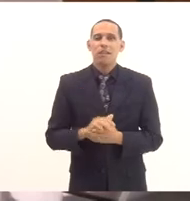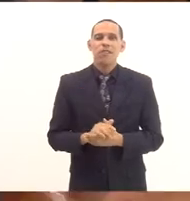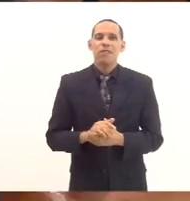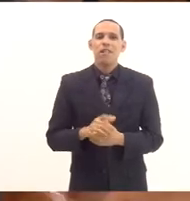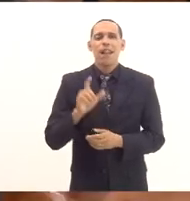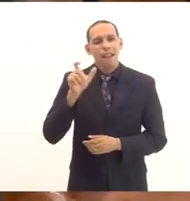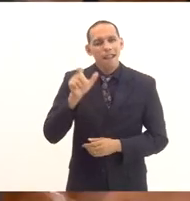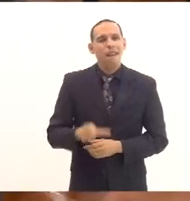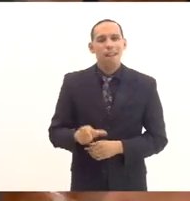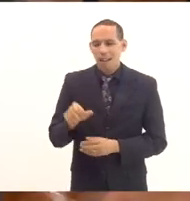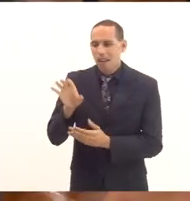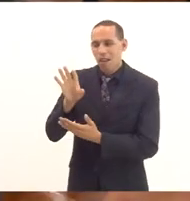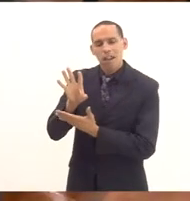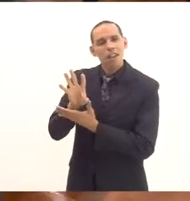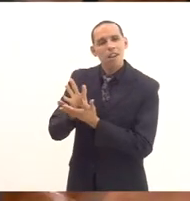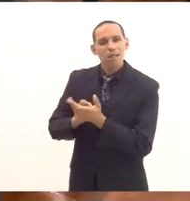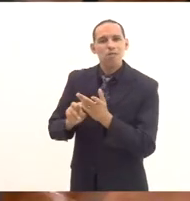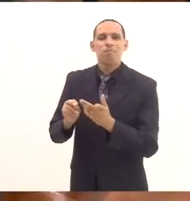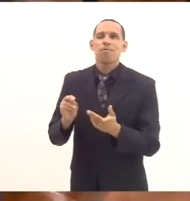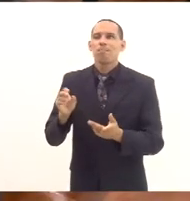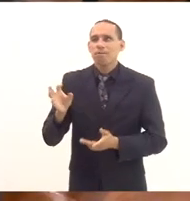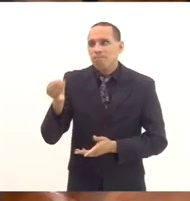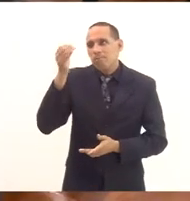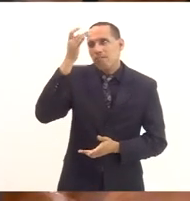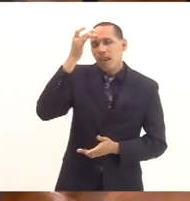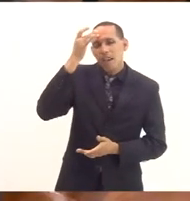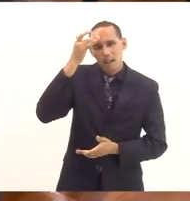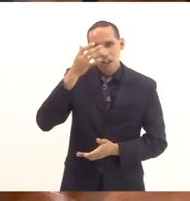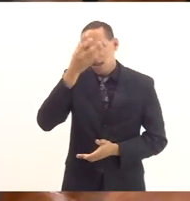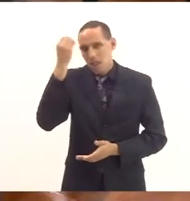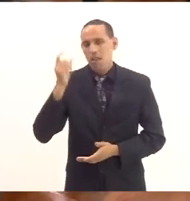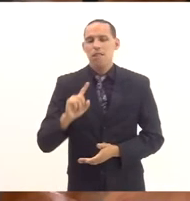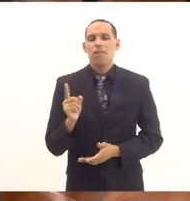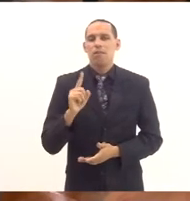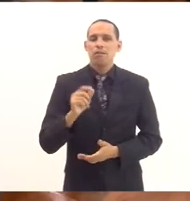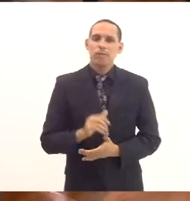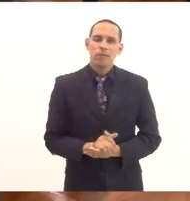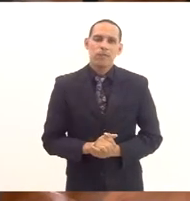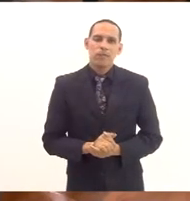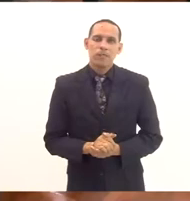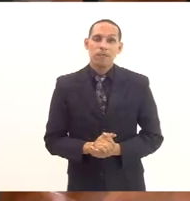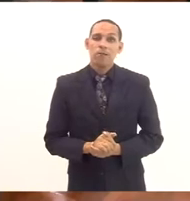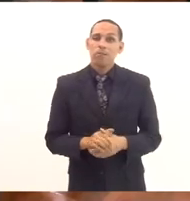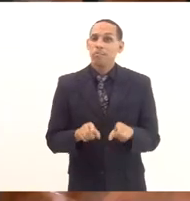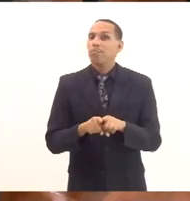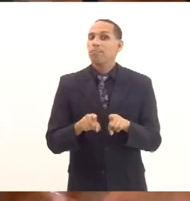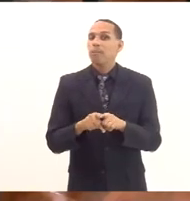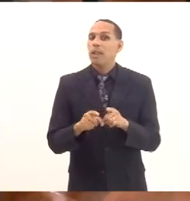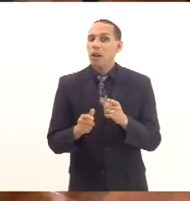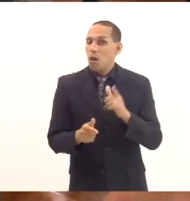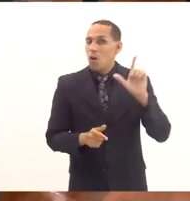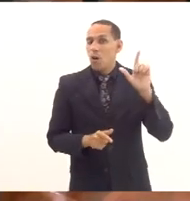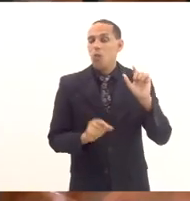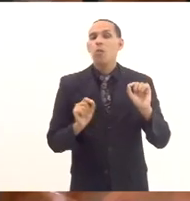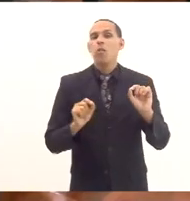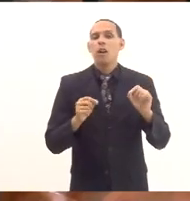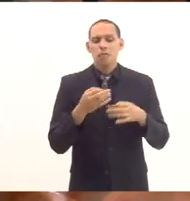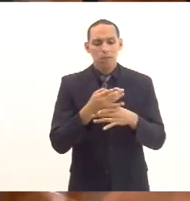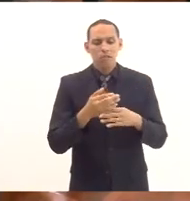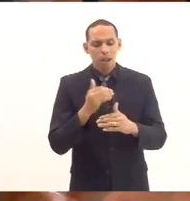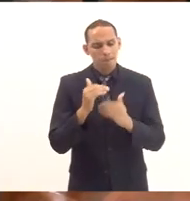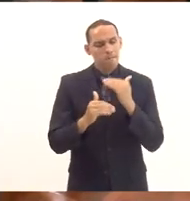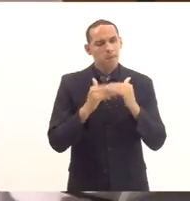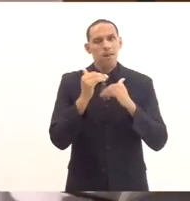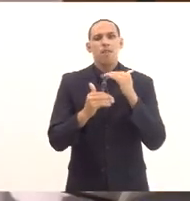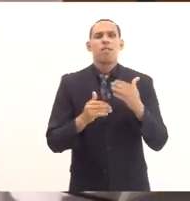precisar é nunca esquecer e nunca esquecer também e também e o outro lado que a cidade visão da arte que eu